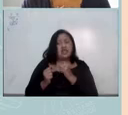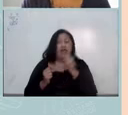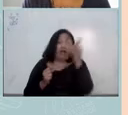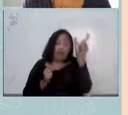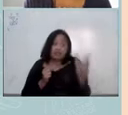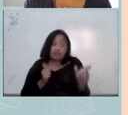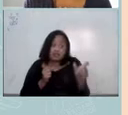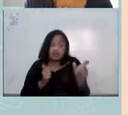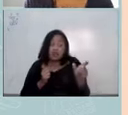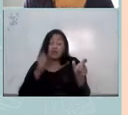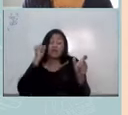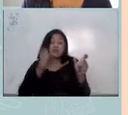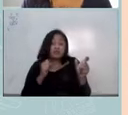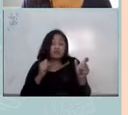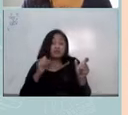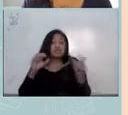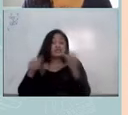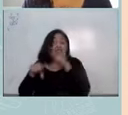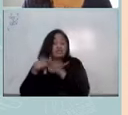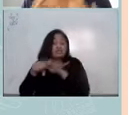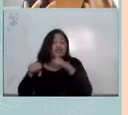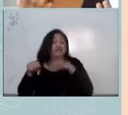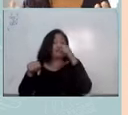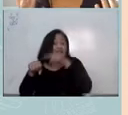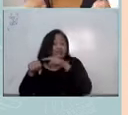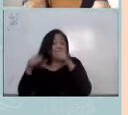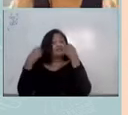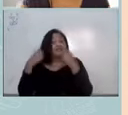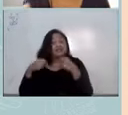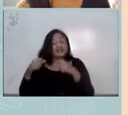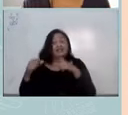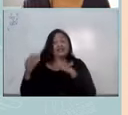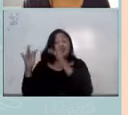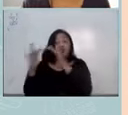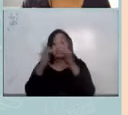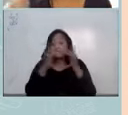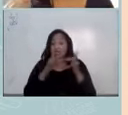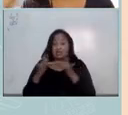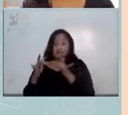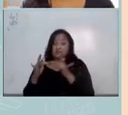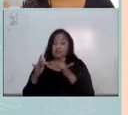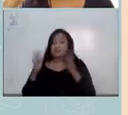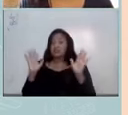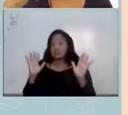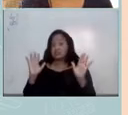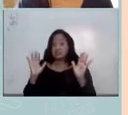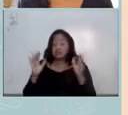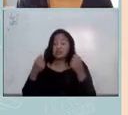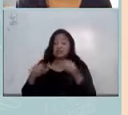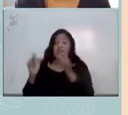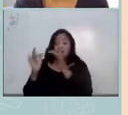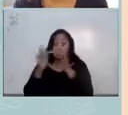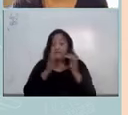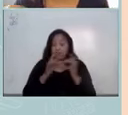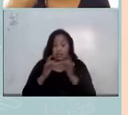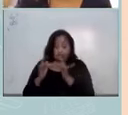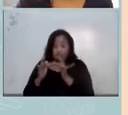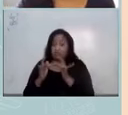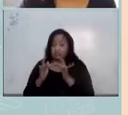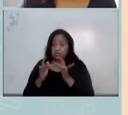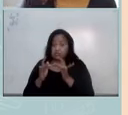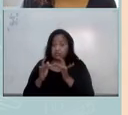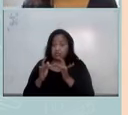para poder adquirir essa doença, ela vai ter contato de alguma forma com o agente causador, né? Com o que a gente chama de agente etiológico. O